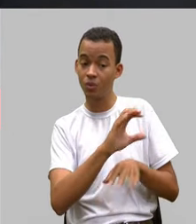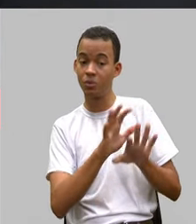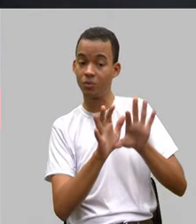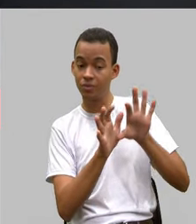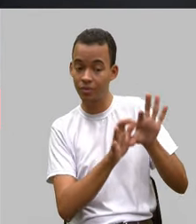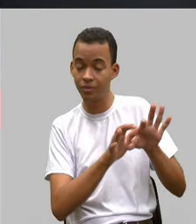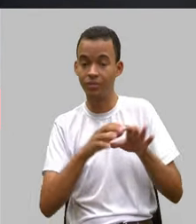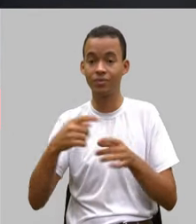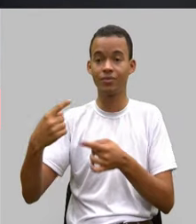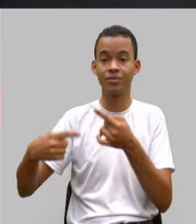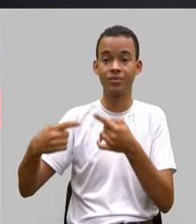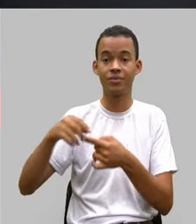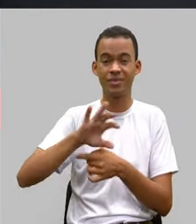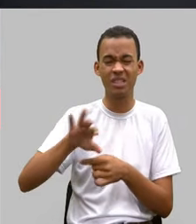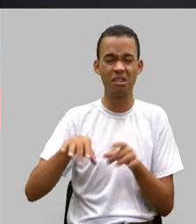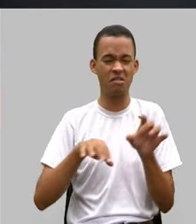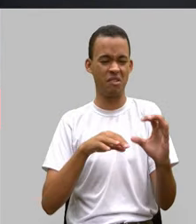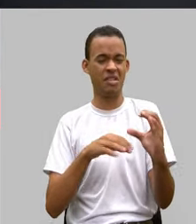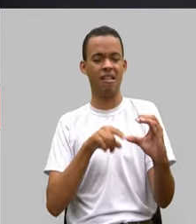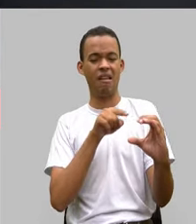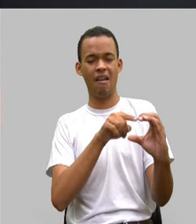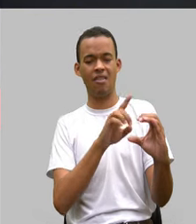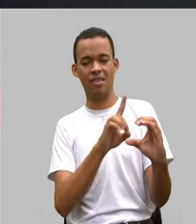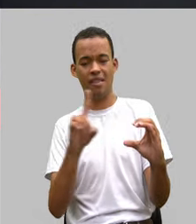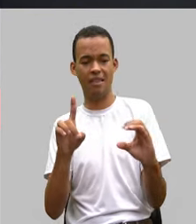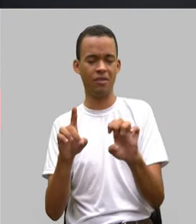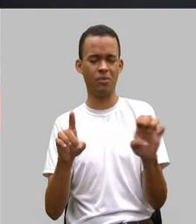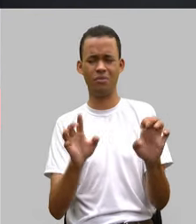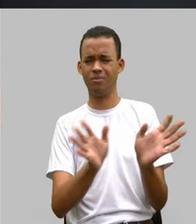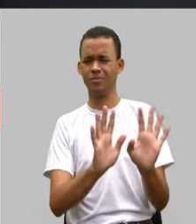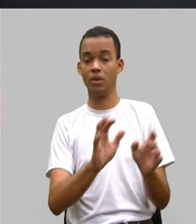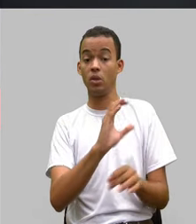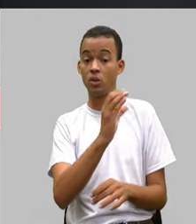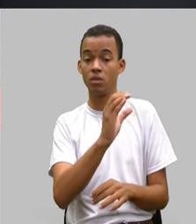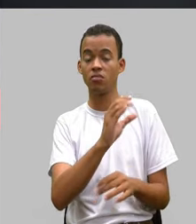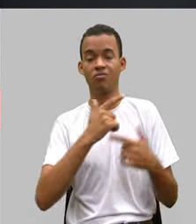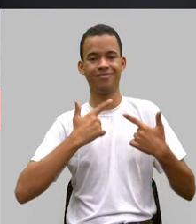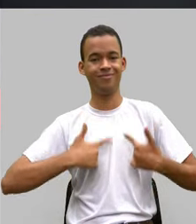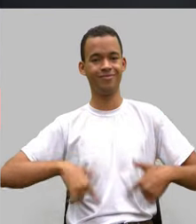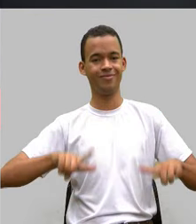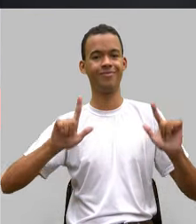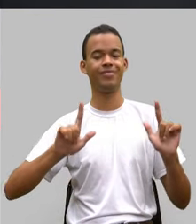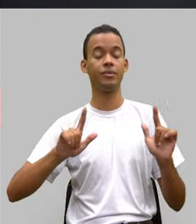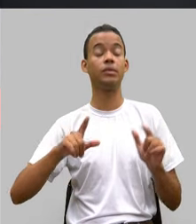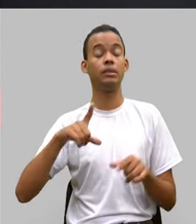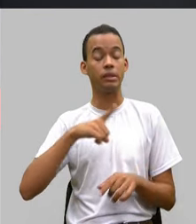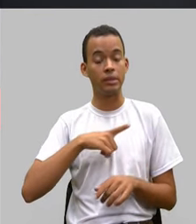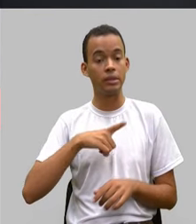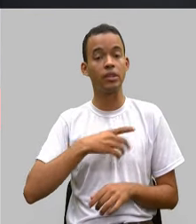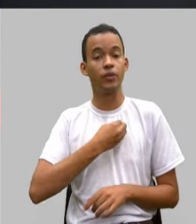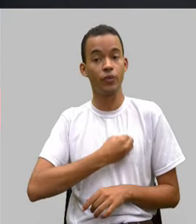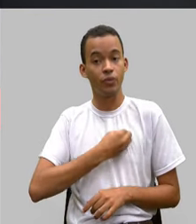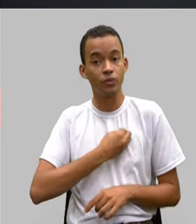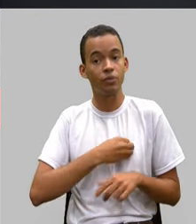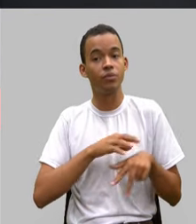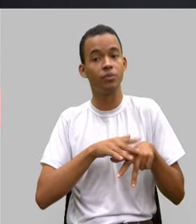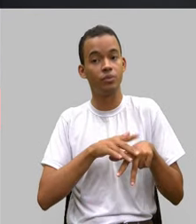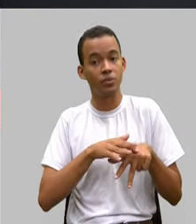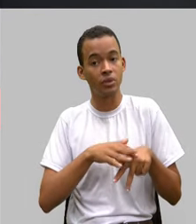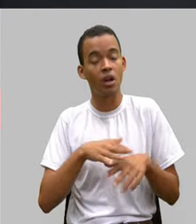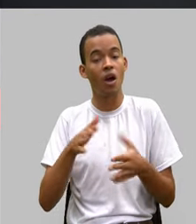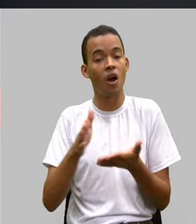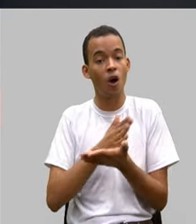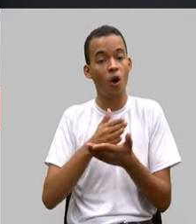não não é de esquerda não é de direita nós e nós temos pacientes no meio tenho pacientes de direita e tem